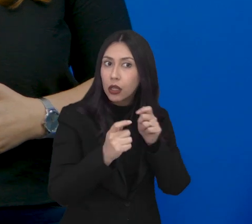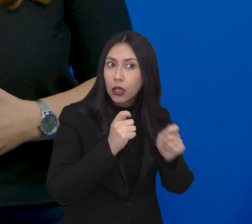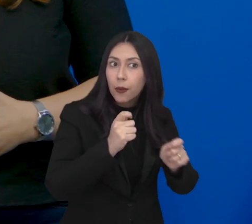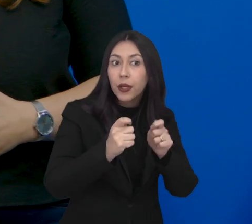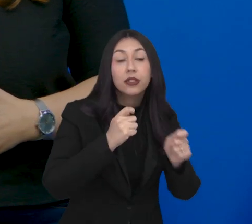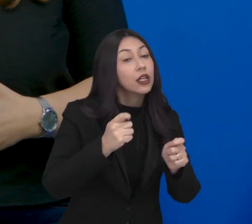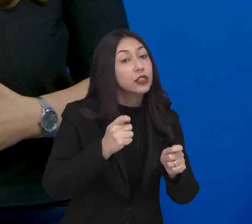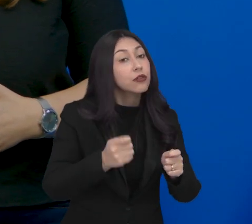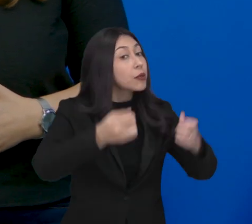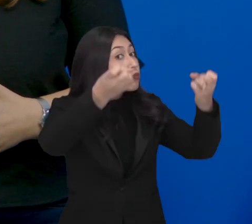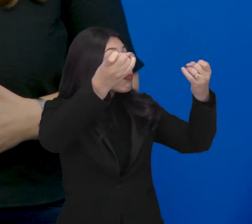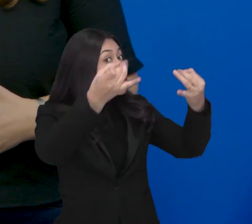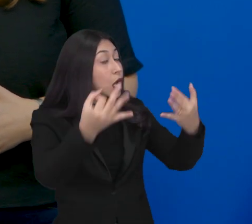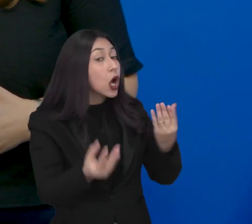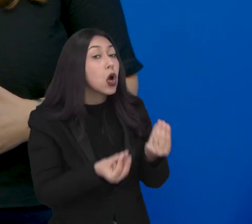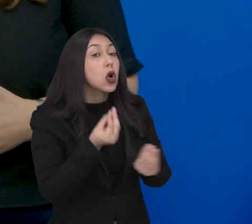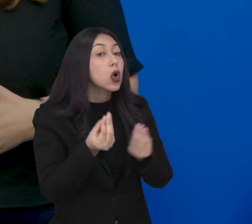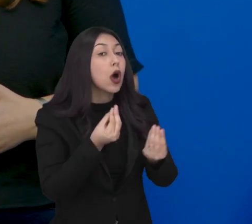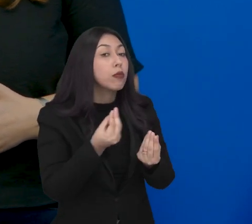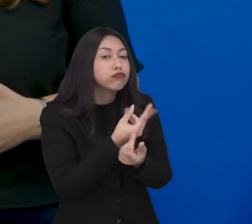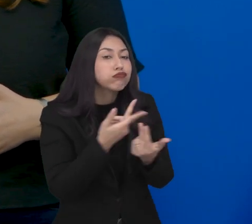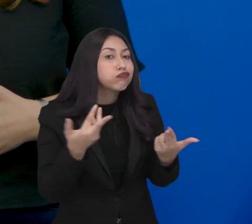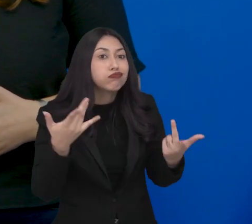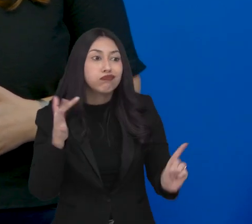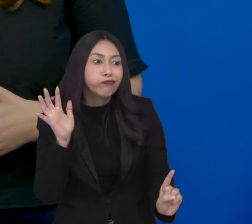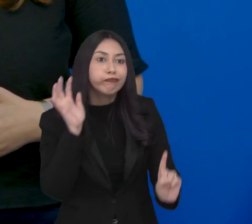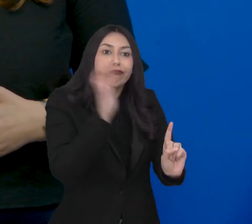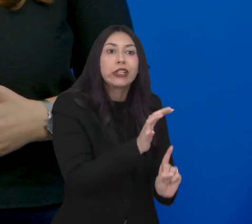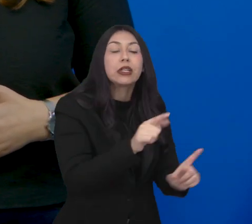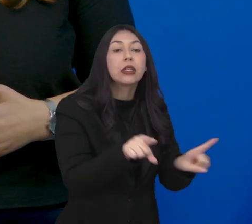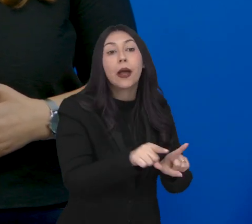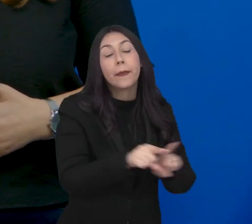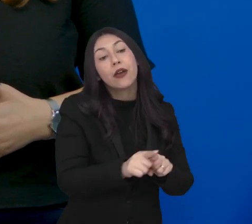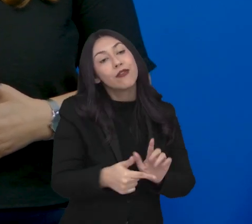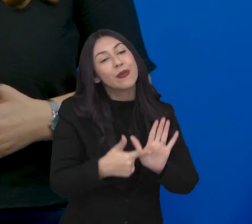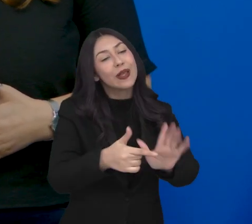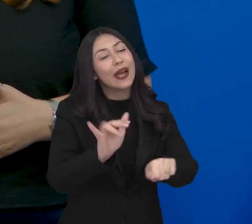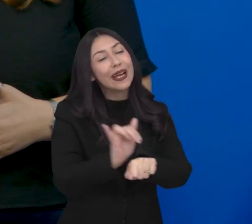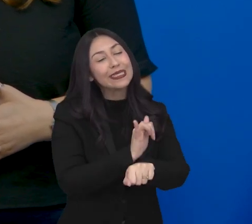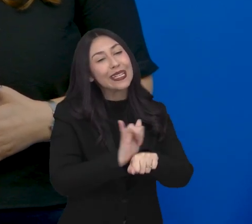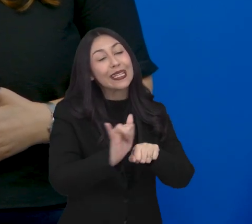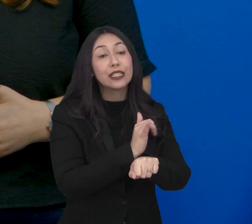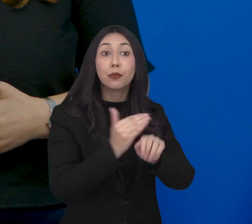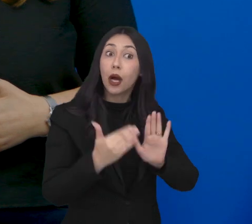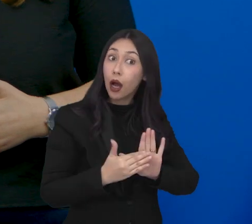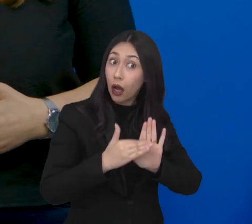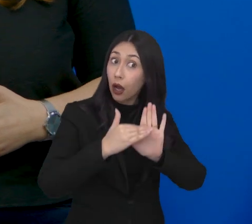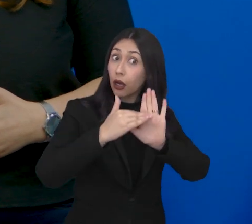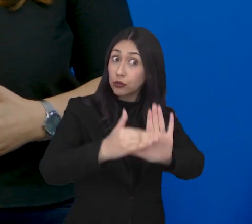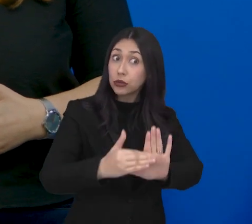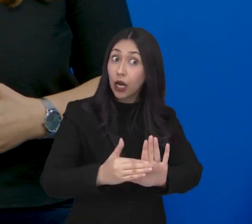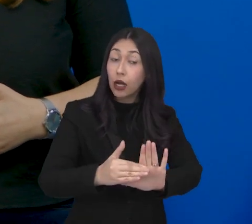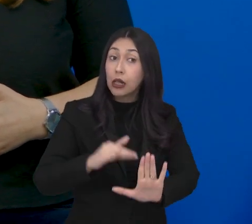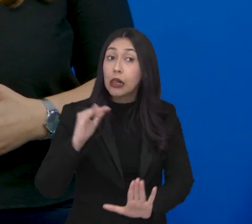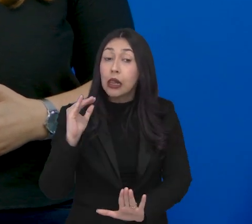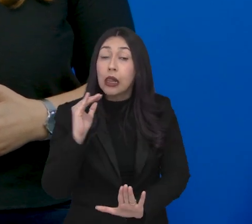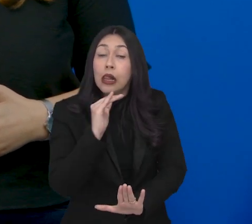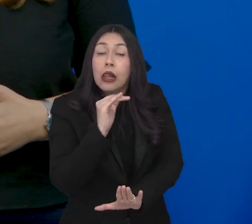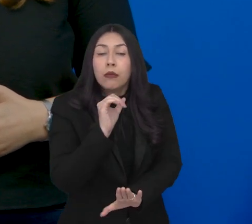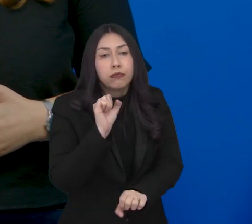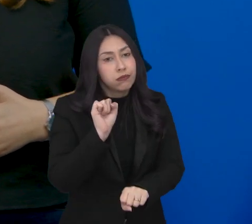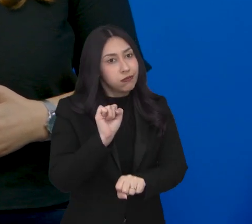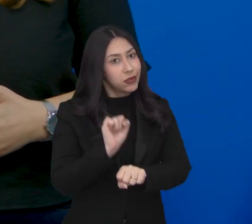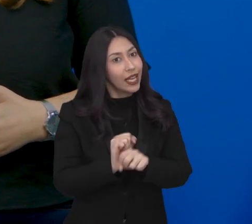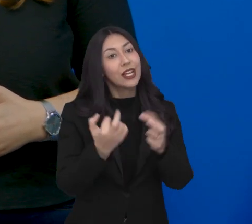Na reportagem a seguir, você vai entender o impacto disso e conhecer algumas alternativas que podem ajudar a frear